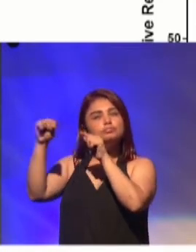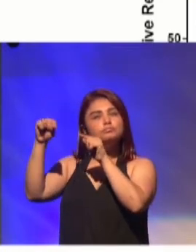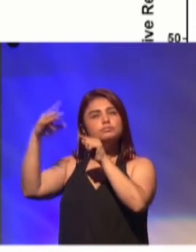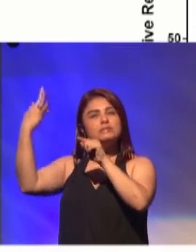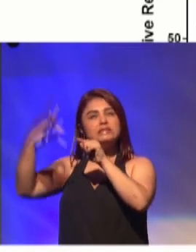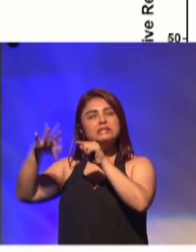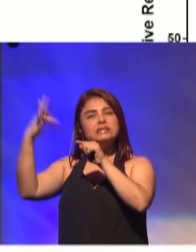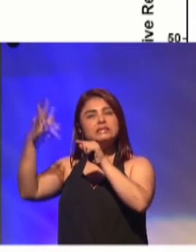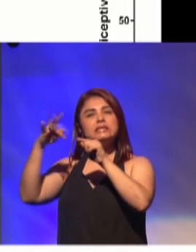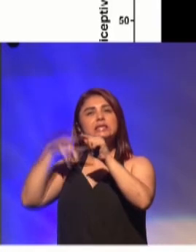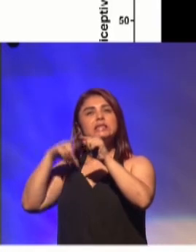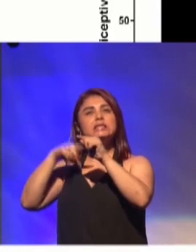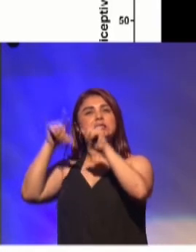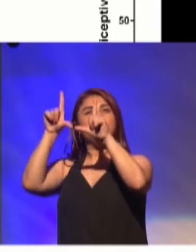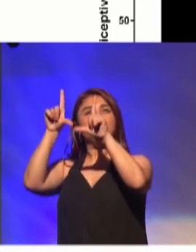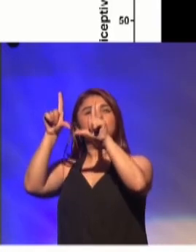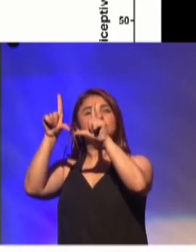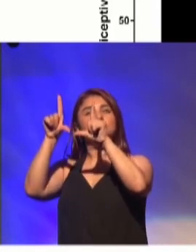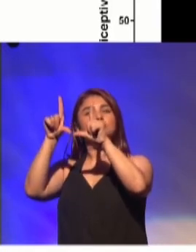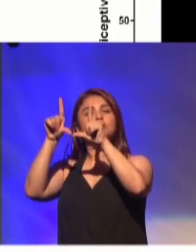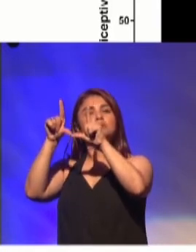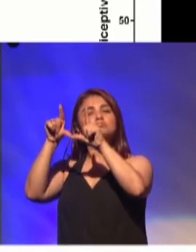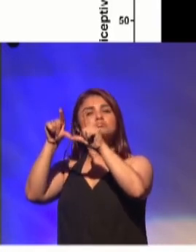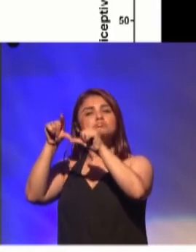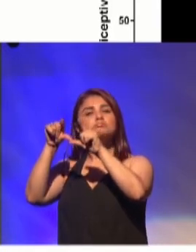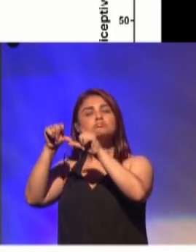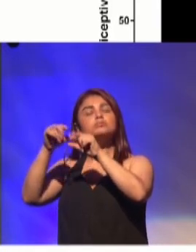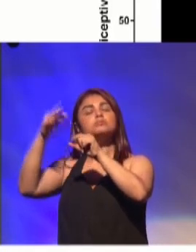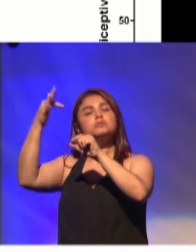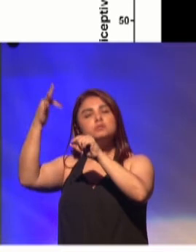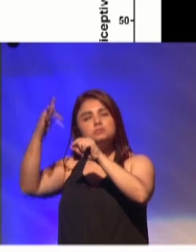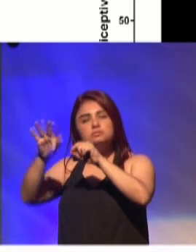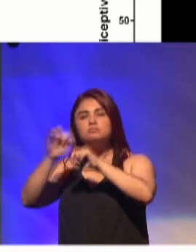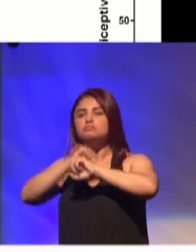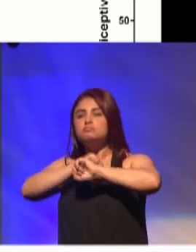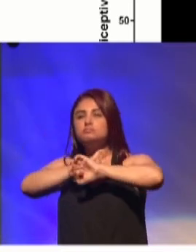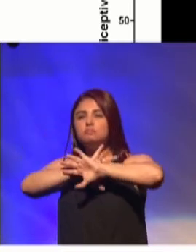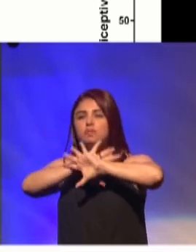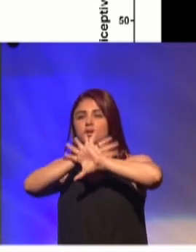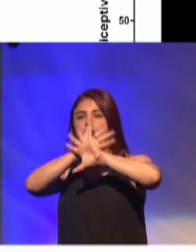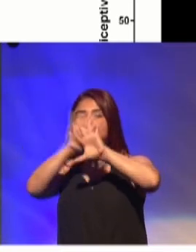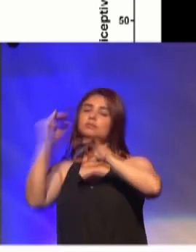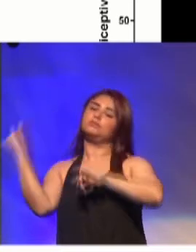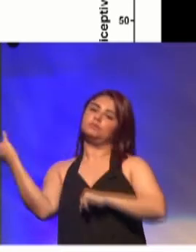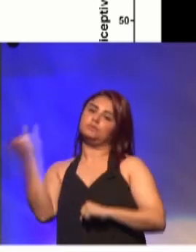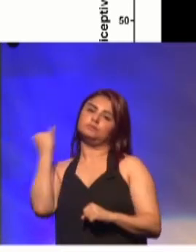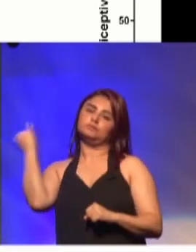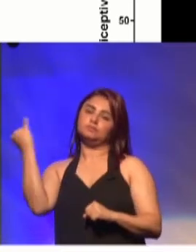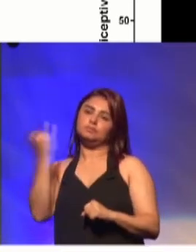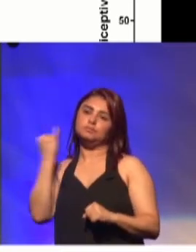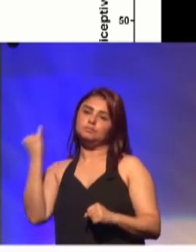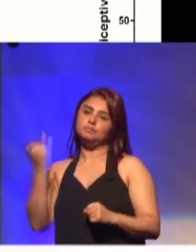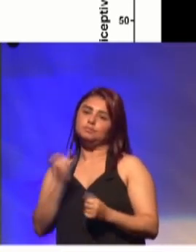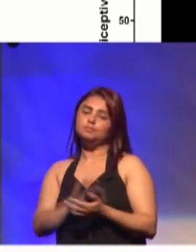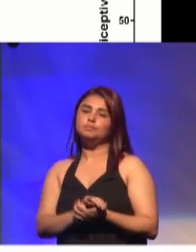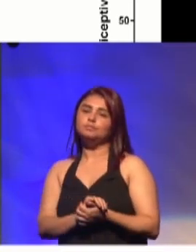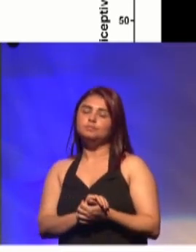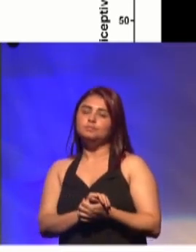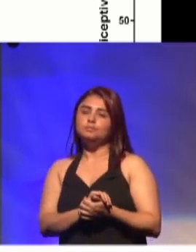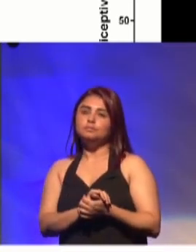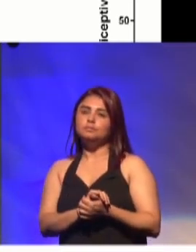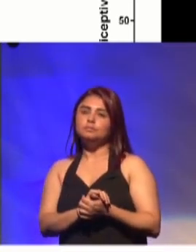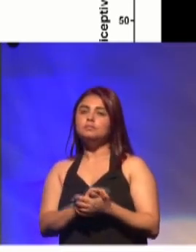houve uma redução do processo inflamatório muito evidente, muito importante. Além